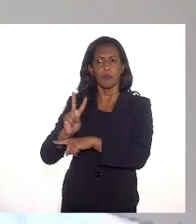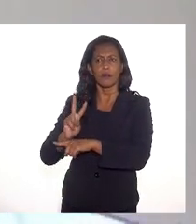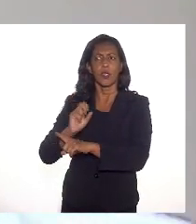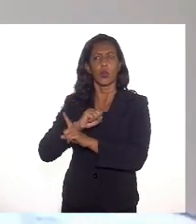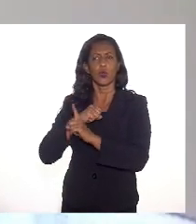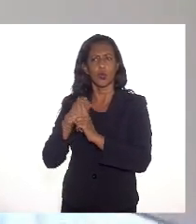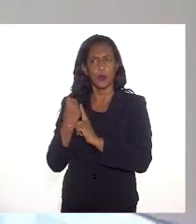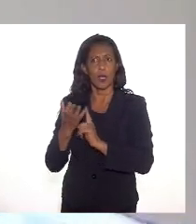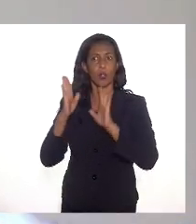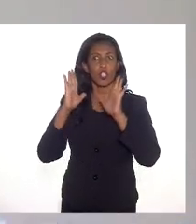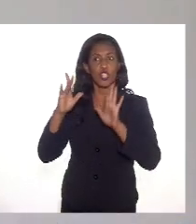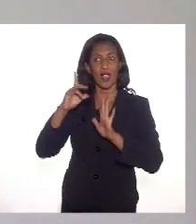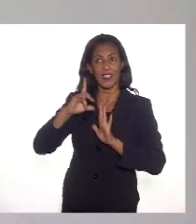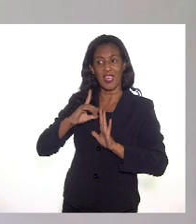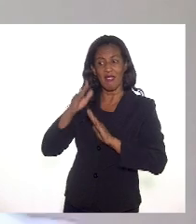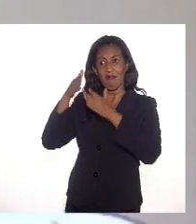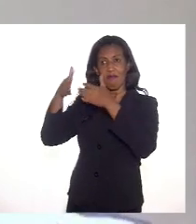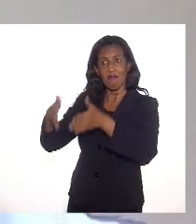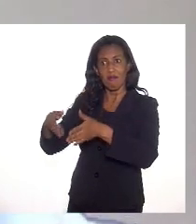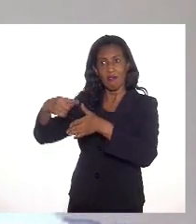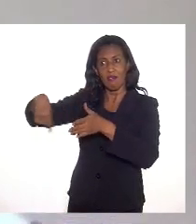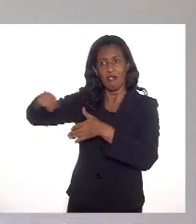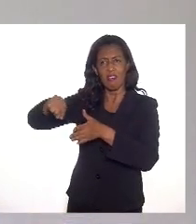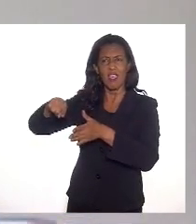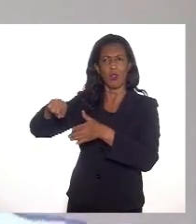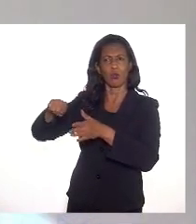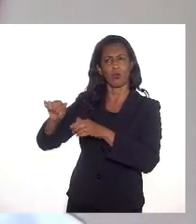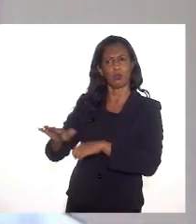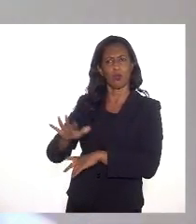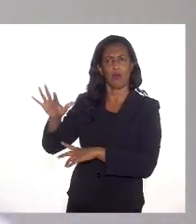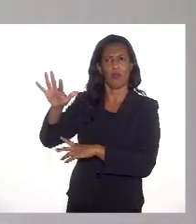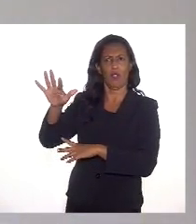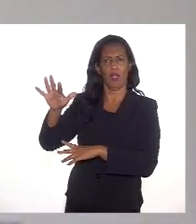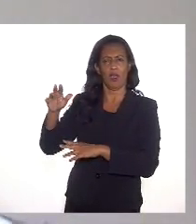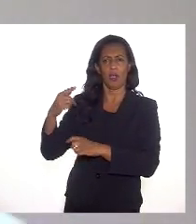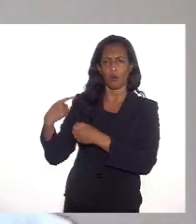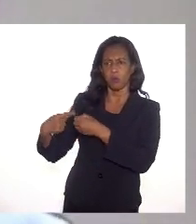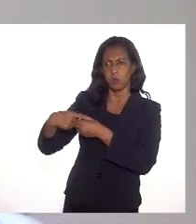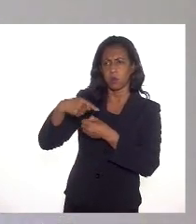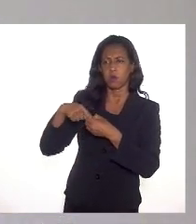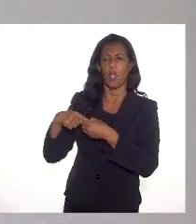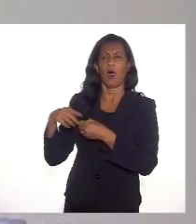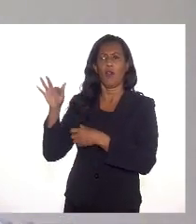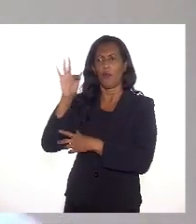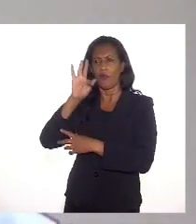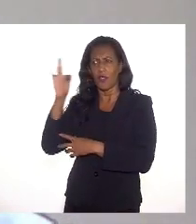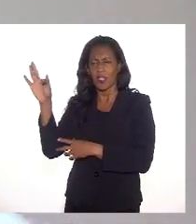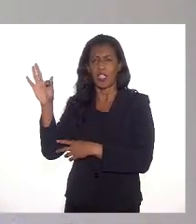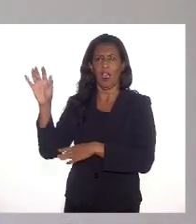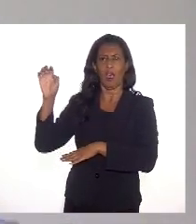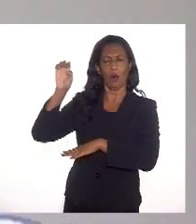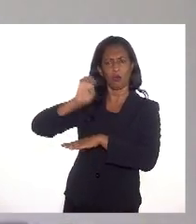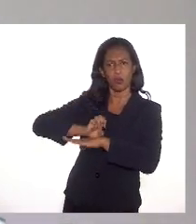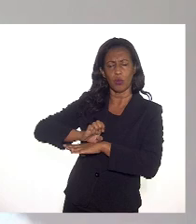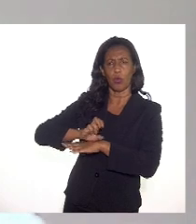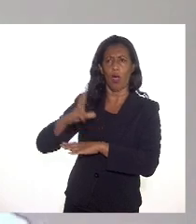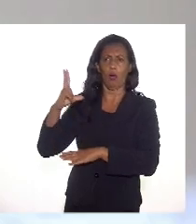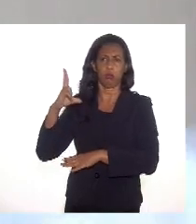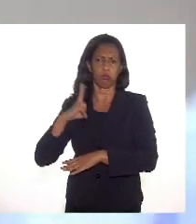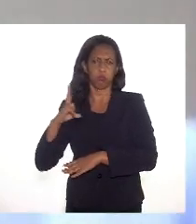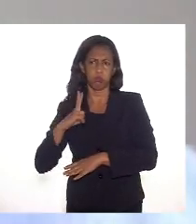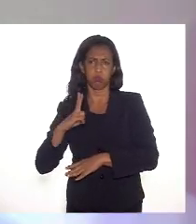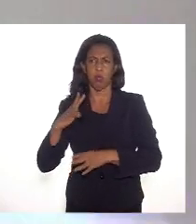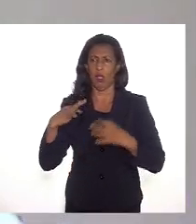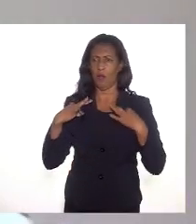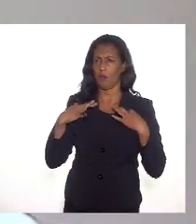já existem nesses territórios municipais estaduais federais particulares comunitários enfim